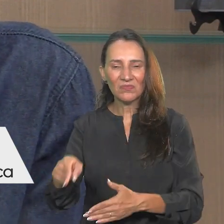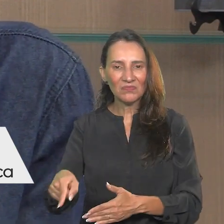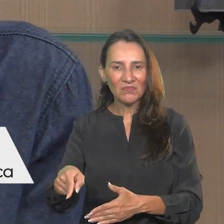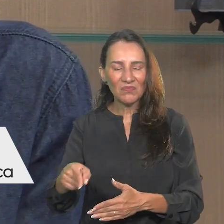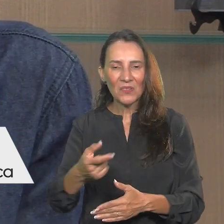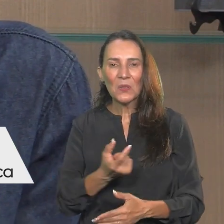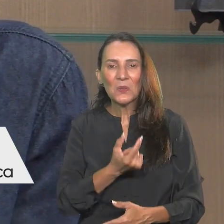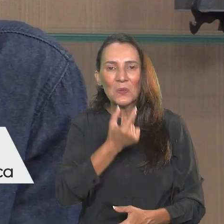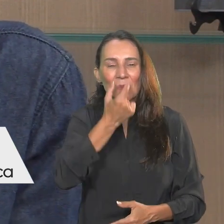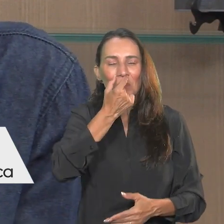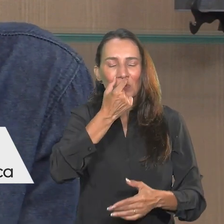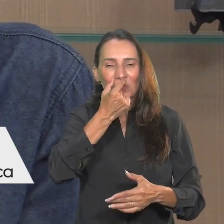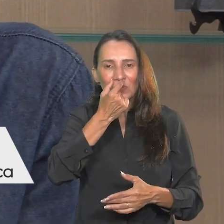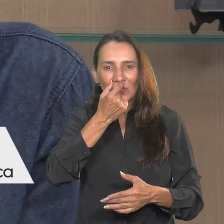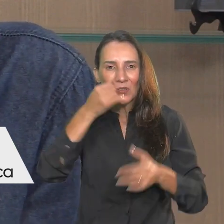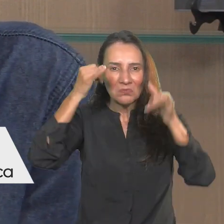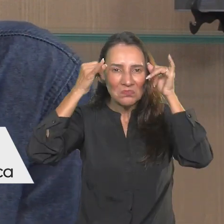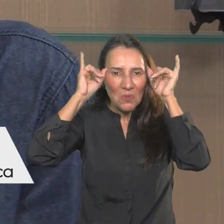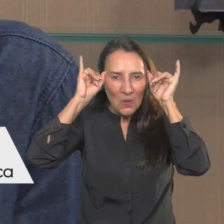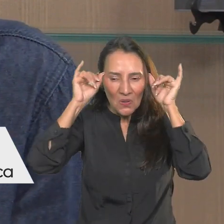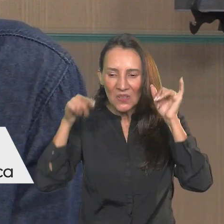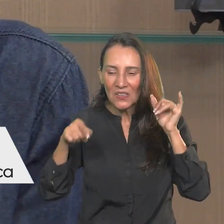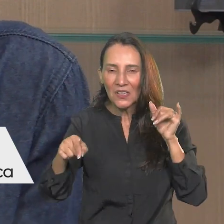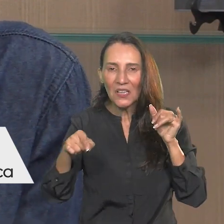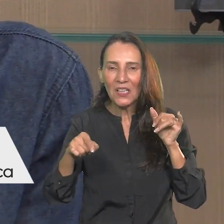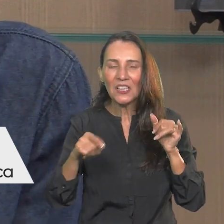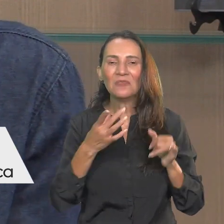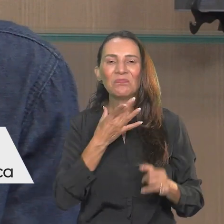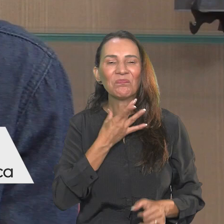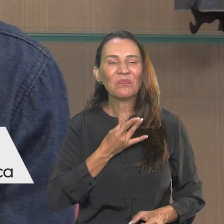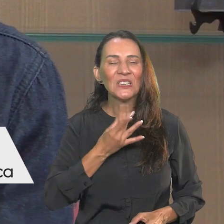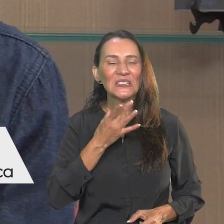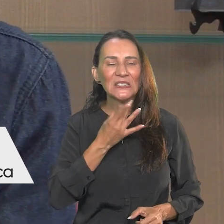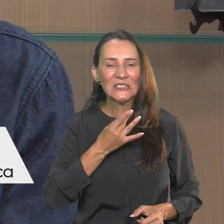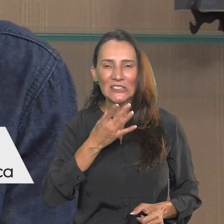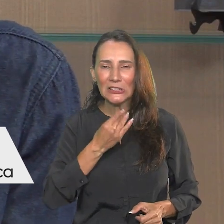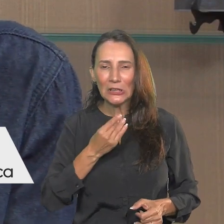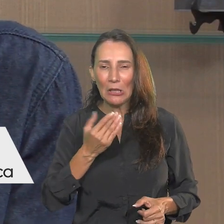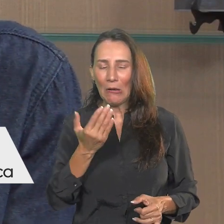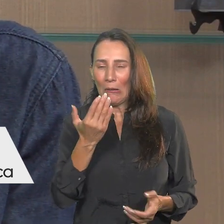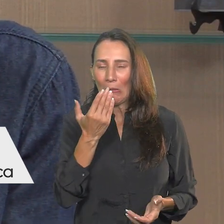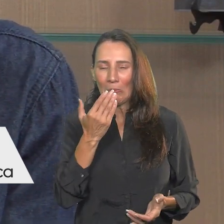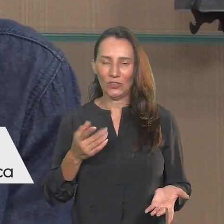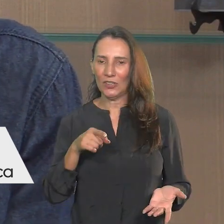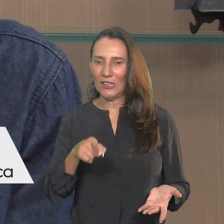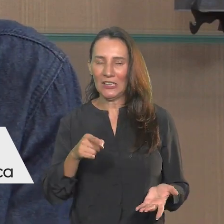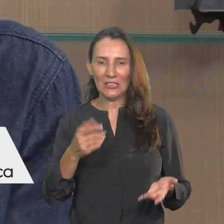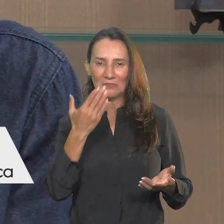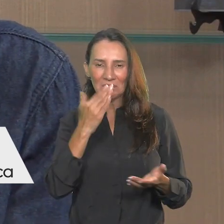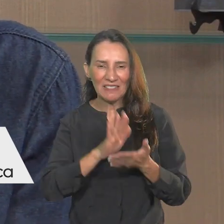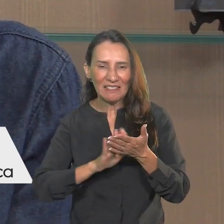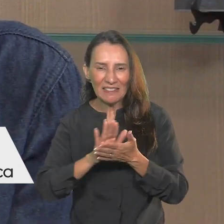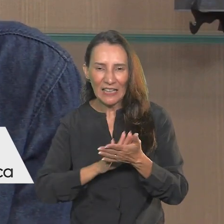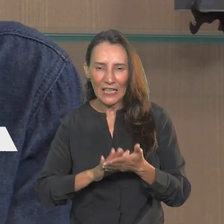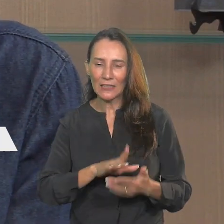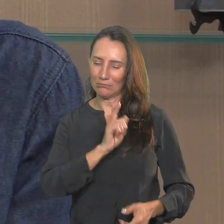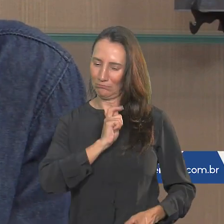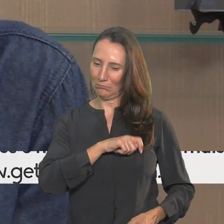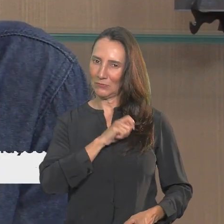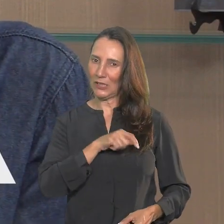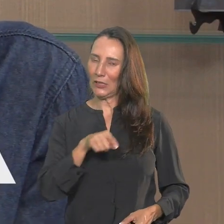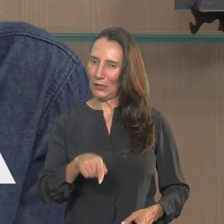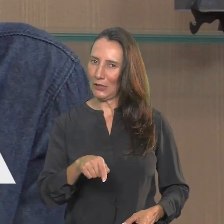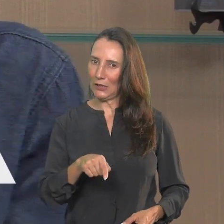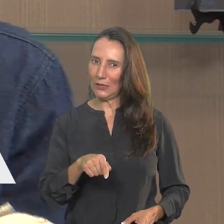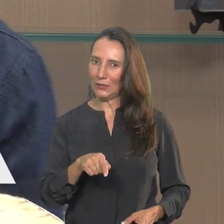os búfalos, e deixou que eles morressem de sede, deixou que eles morressem amigo, cruéis, inimigos